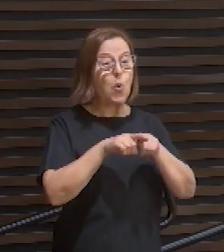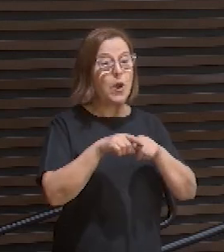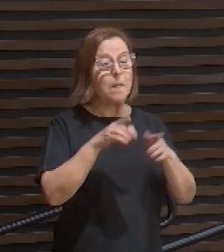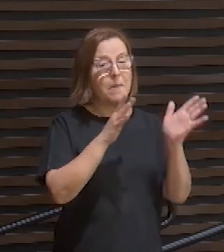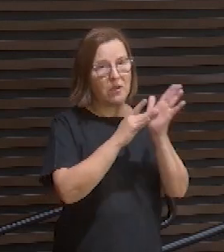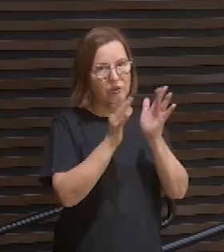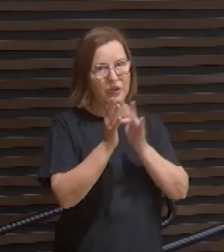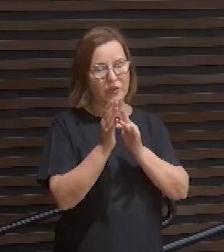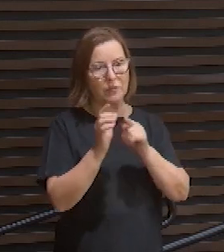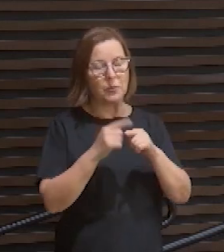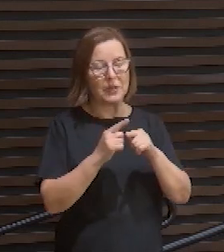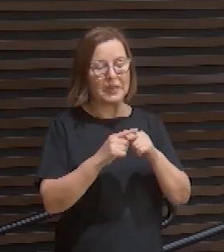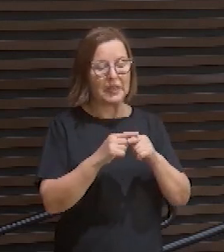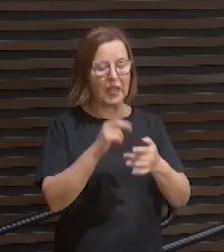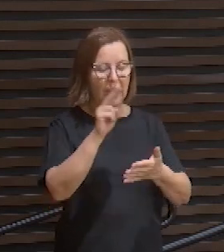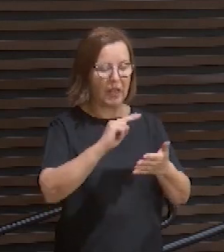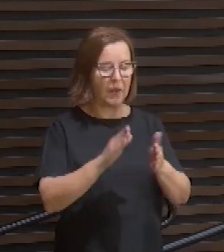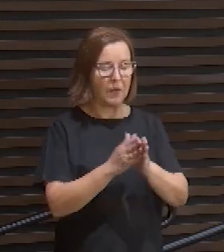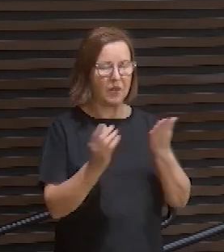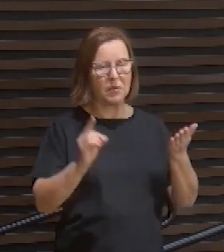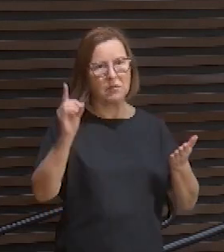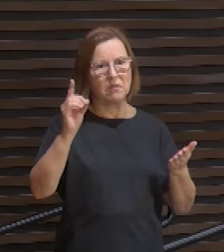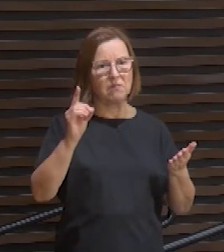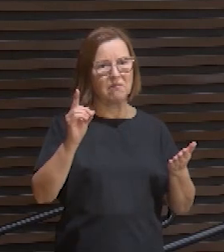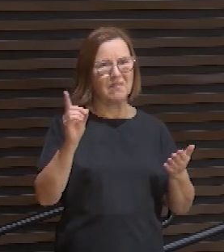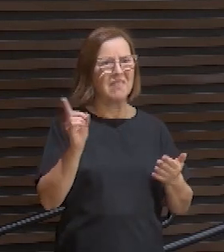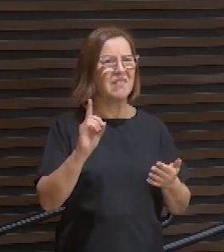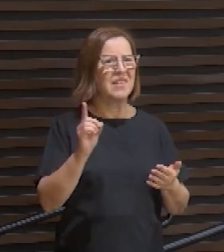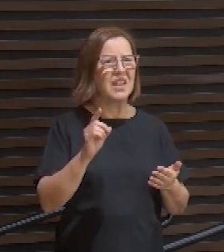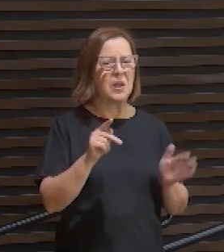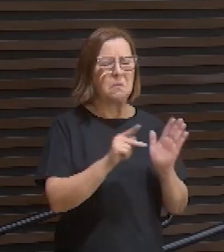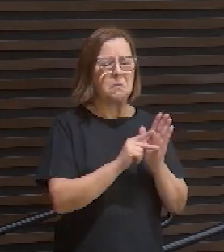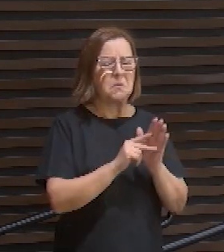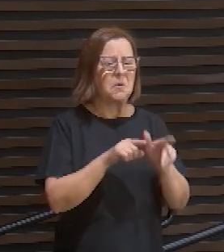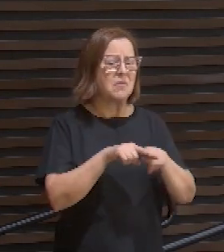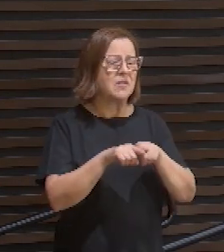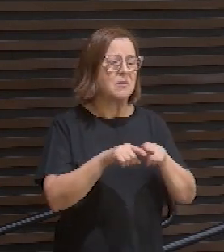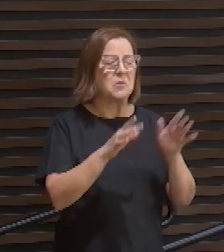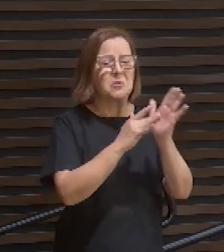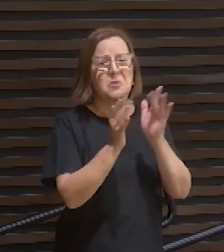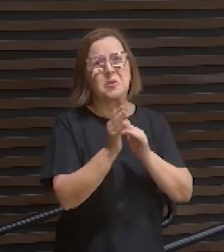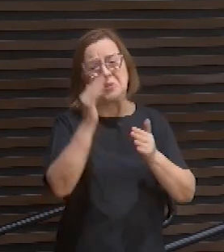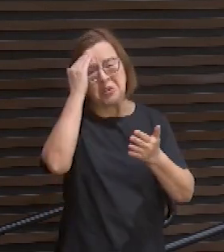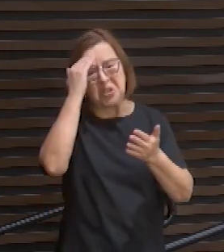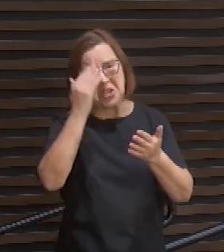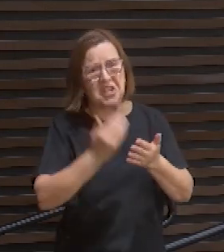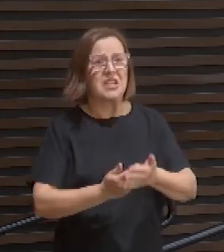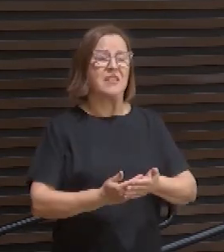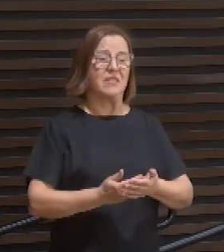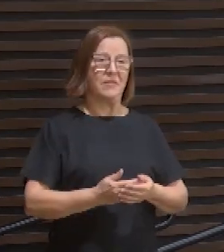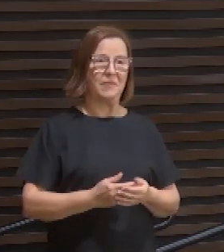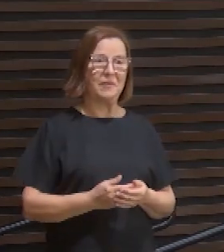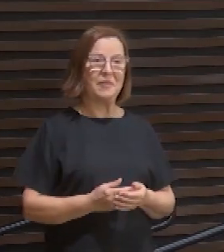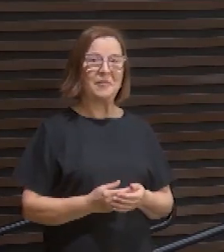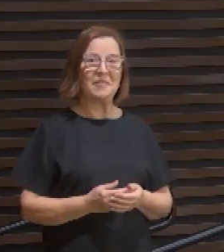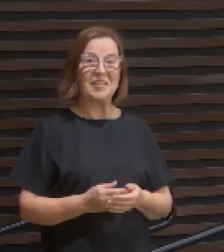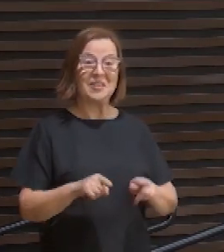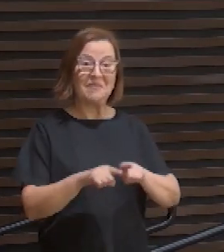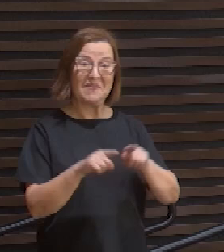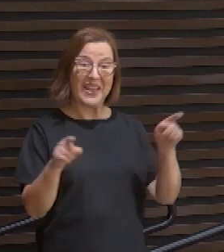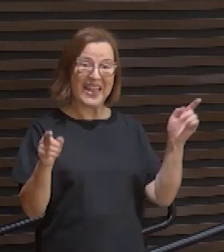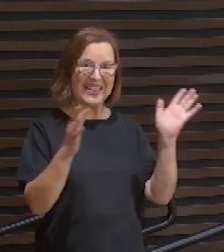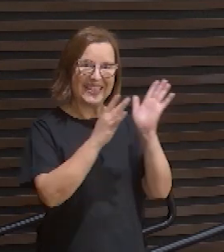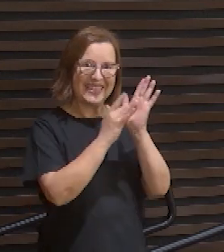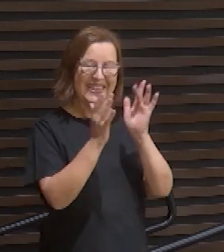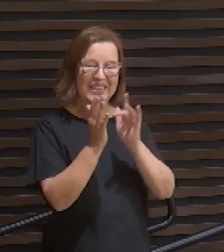Bíblia que nem os irmãos de Jesus criam nele. E agora, o Jesus ressurreto aparece para